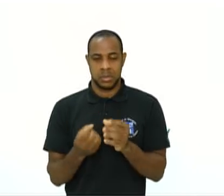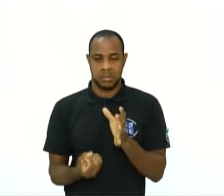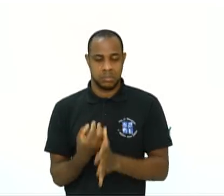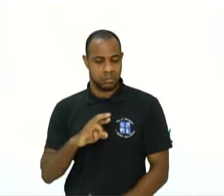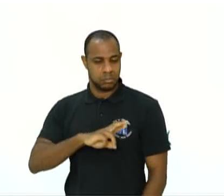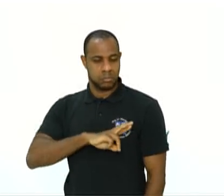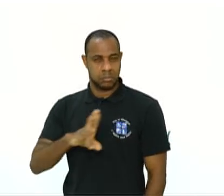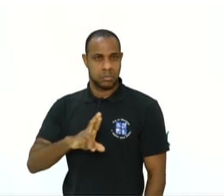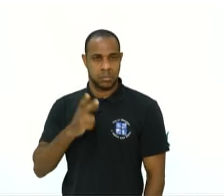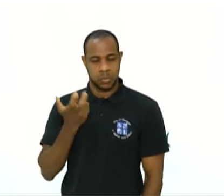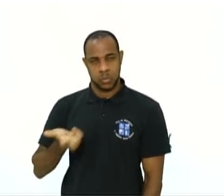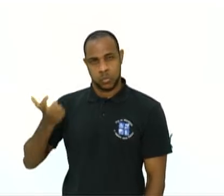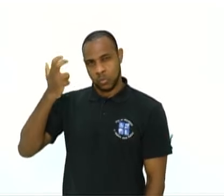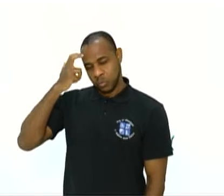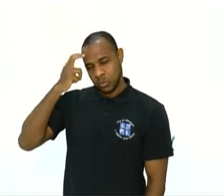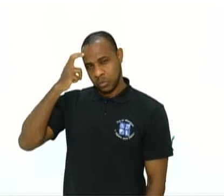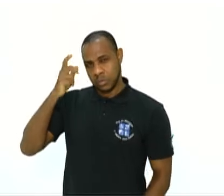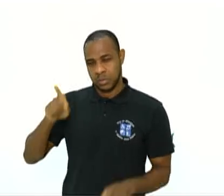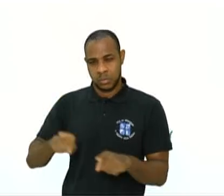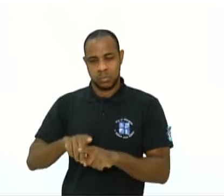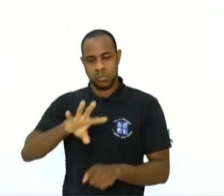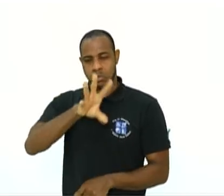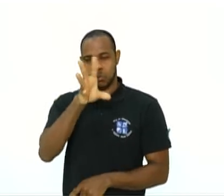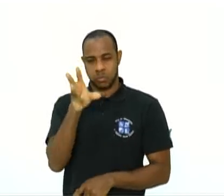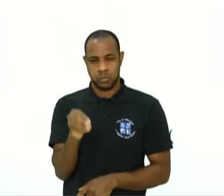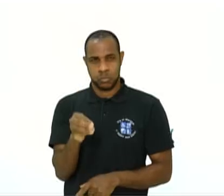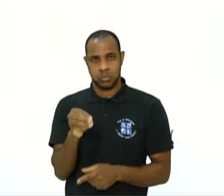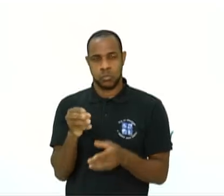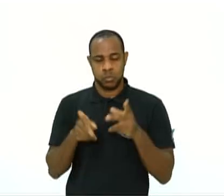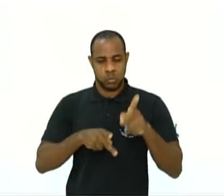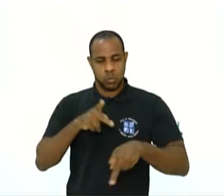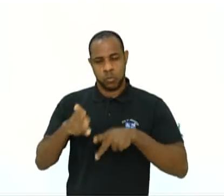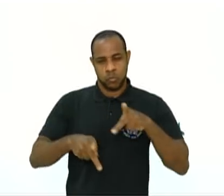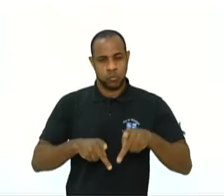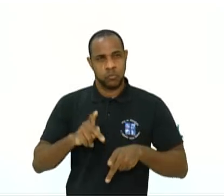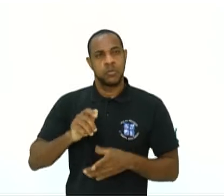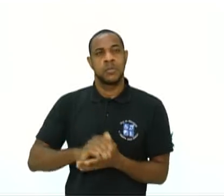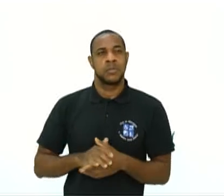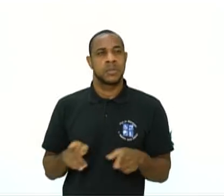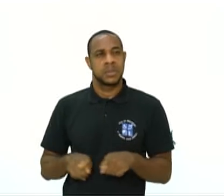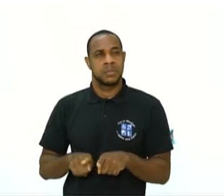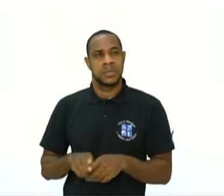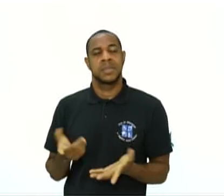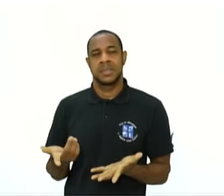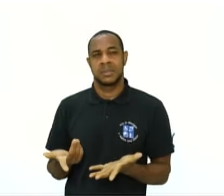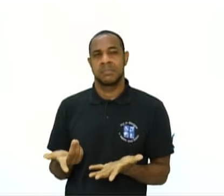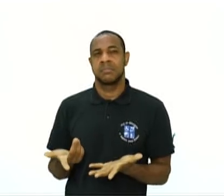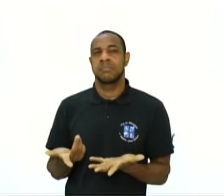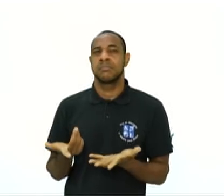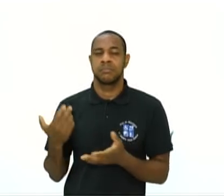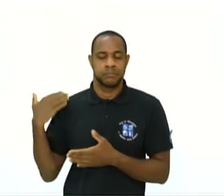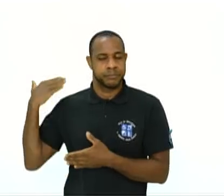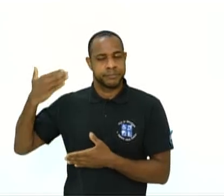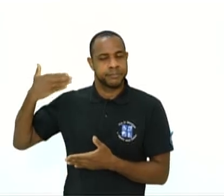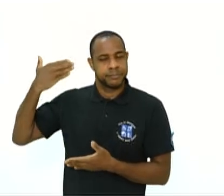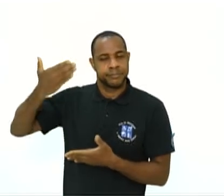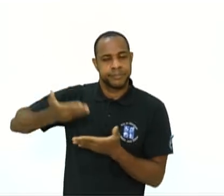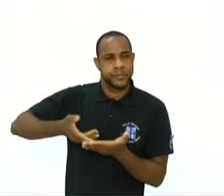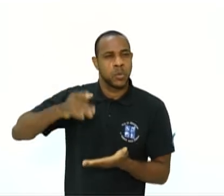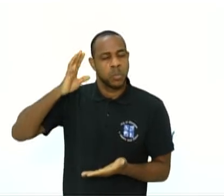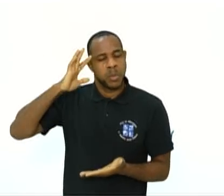religiosa, cultural e afrodescendente, né? Então, traz toda a ancestralidade e memória do